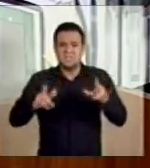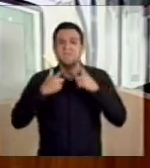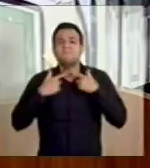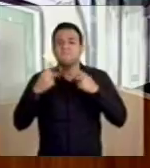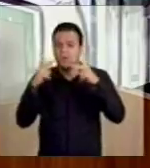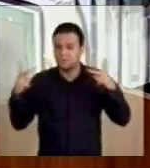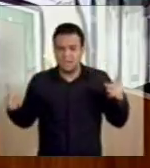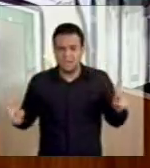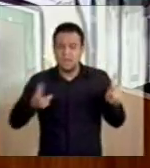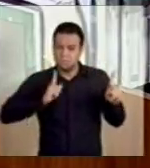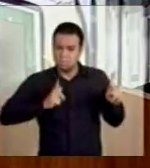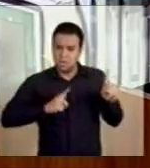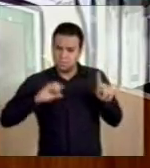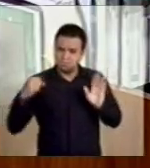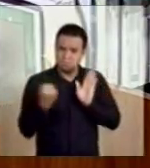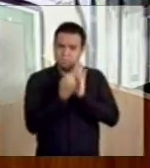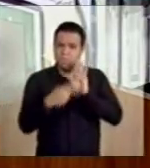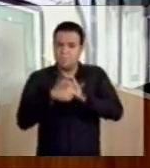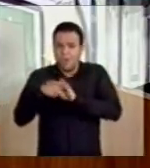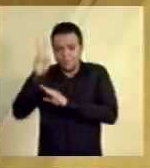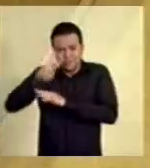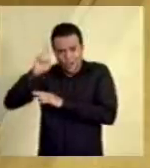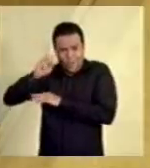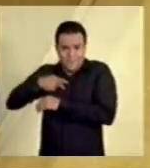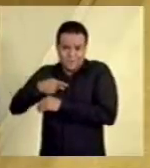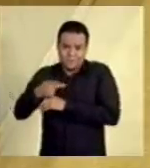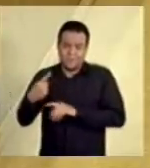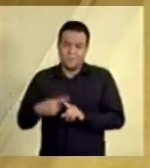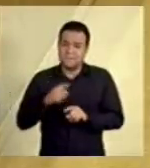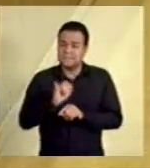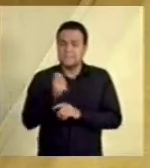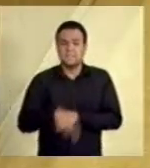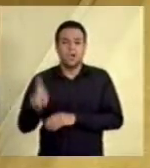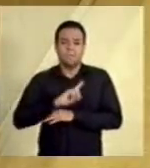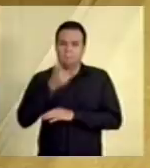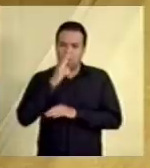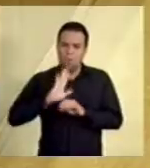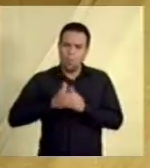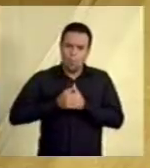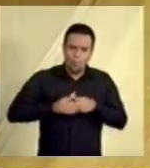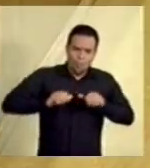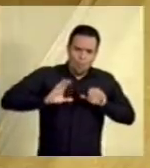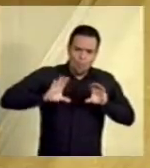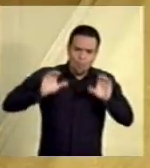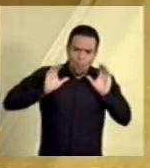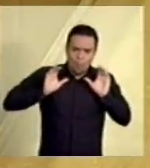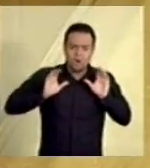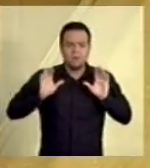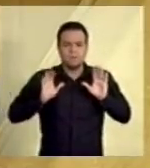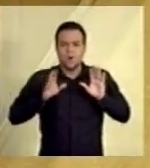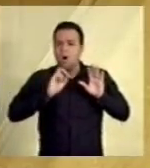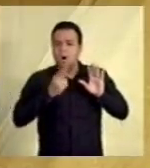um faz de sua própria história pessoal, sem que seja necessário escondê-la, sem que seja necessário